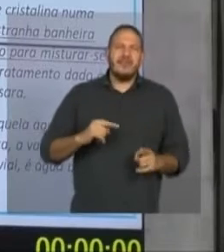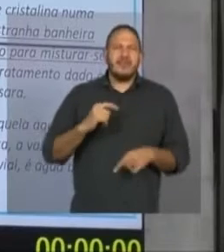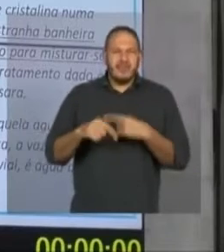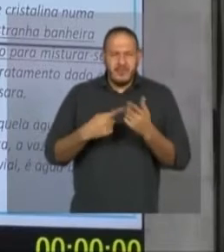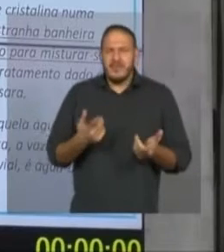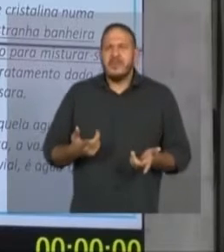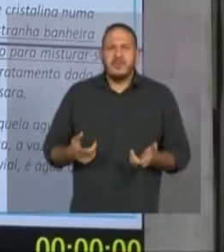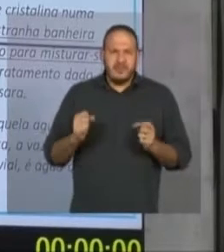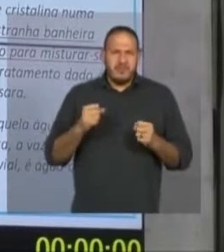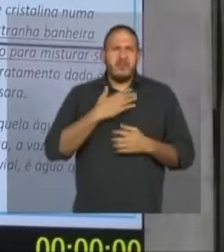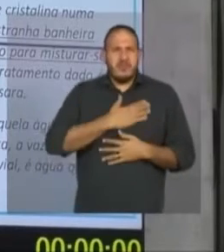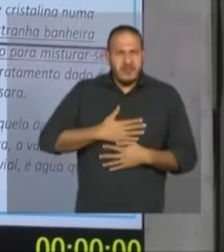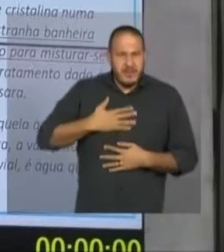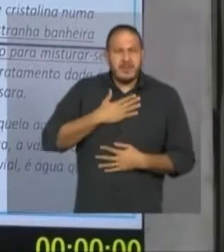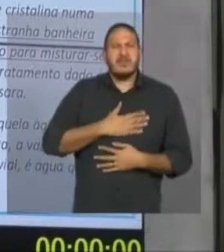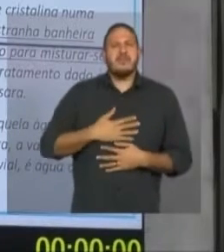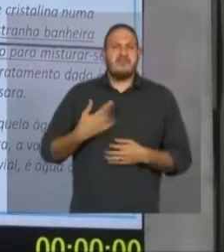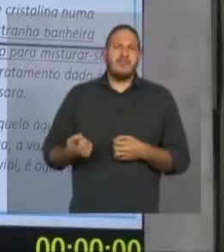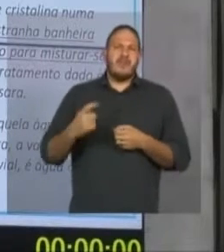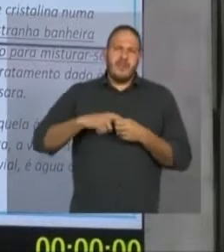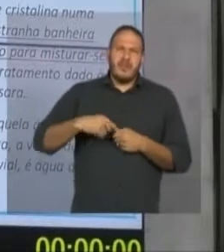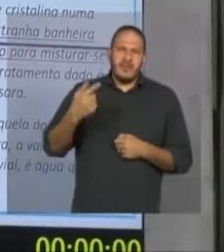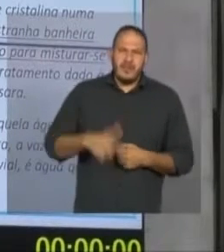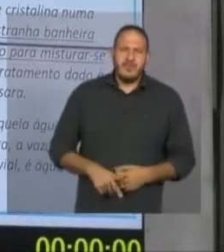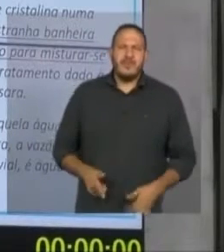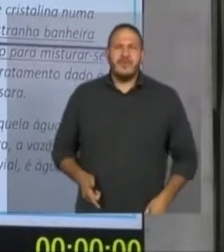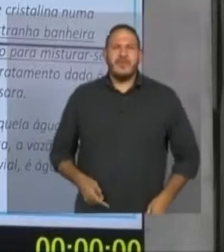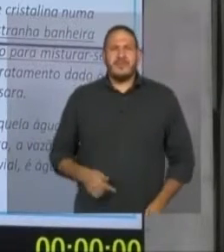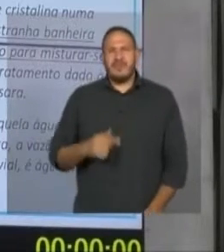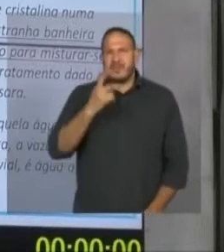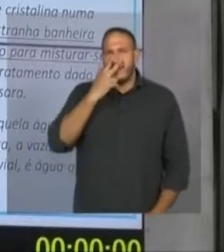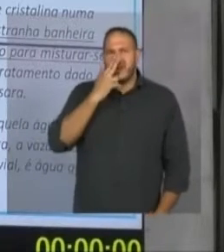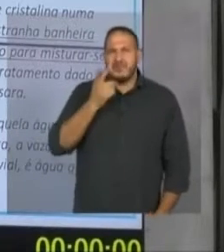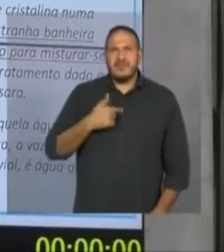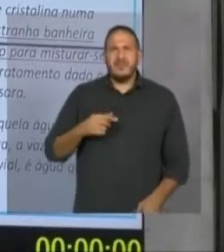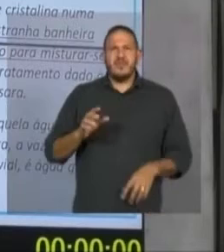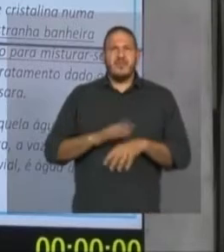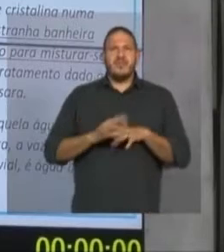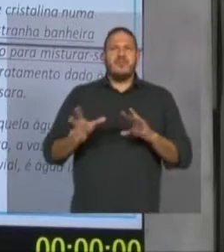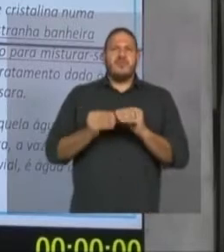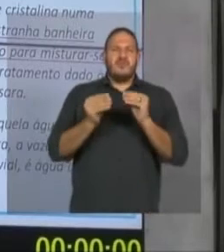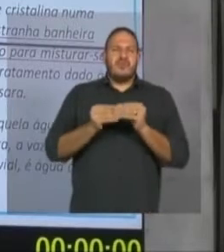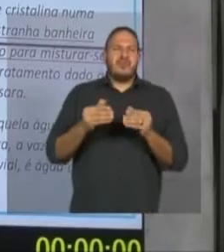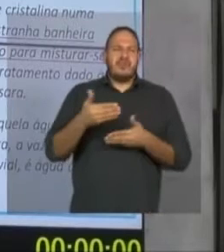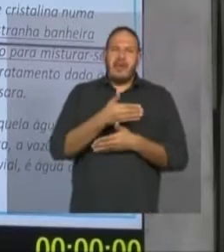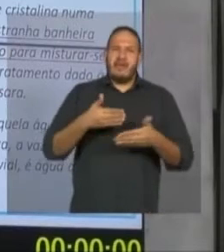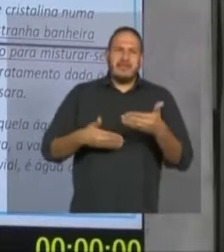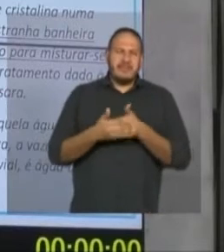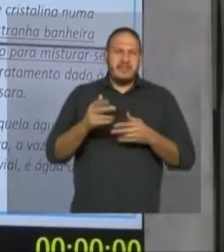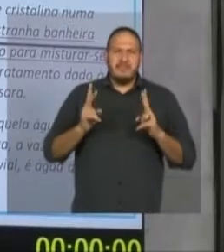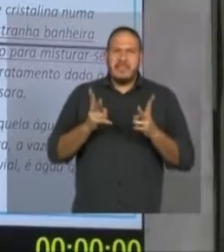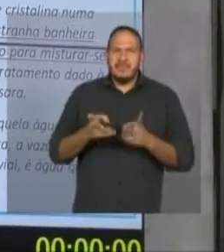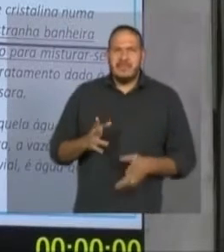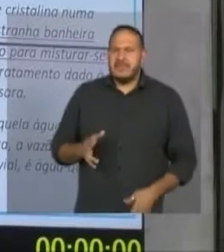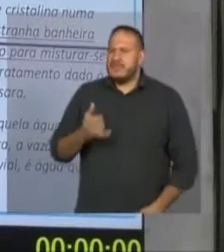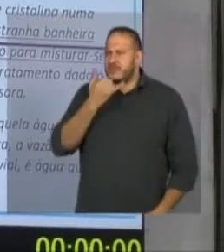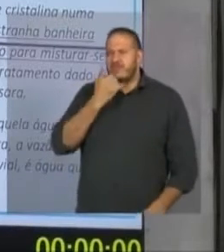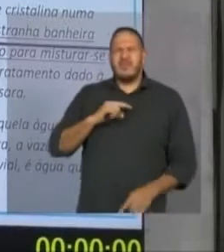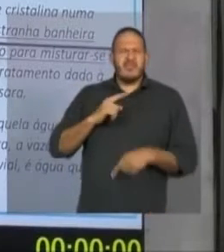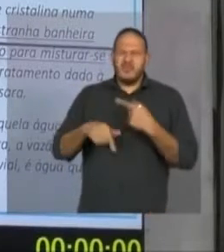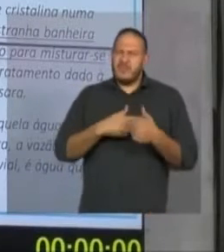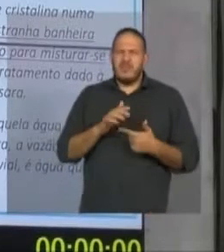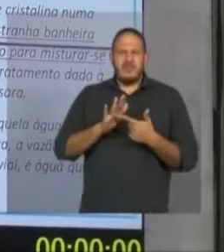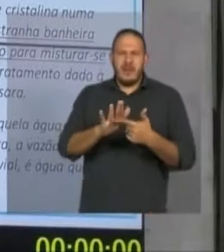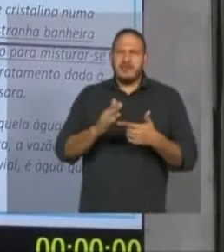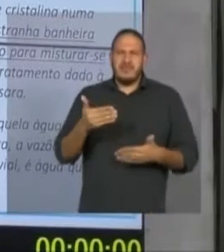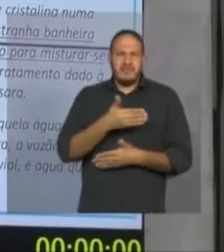até gostaria de voltar. Eu acho que eu acabei juntando slides diferentes numa mesma apresentação, né? Então, depois eu